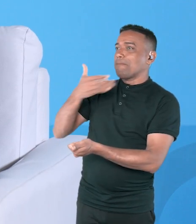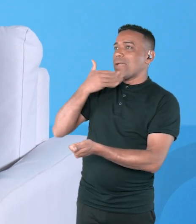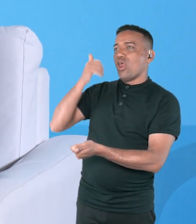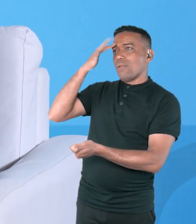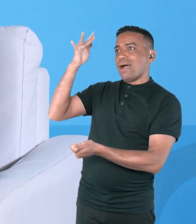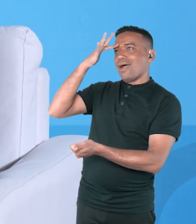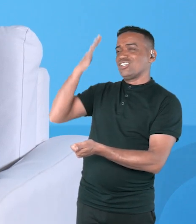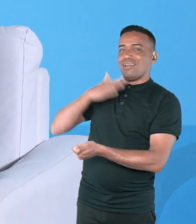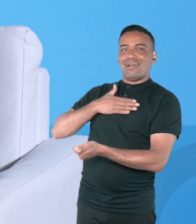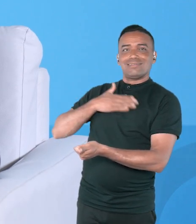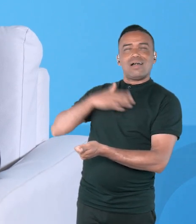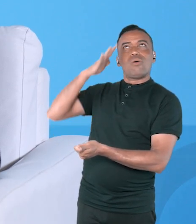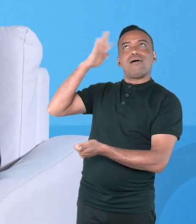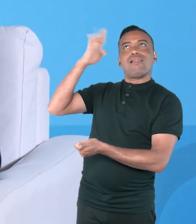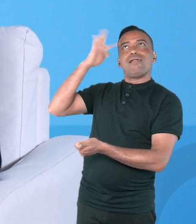capaz de imaginar?